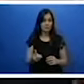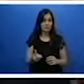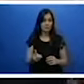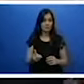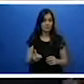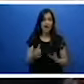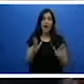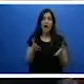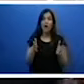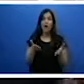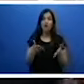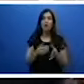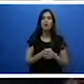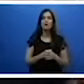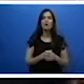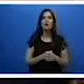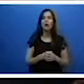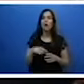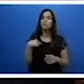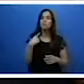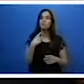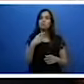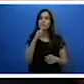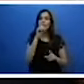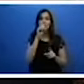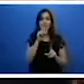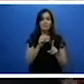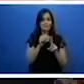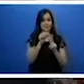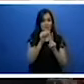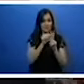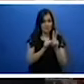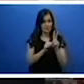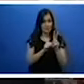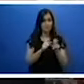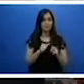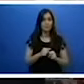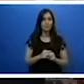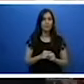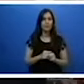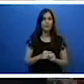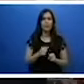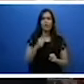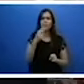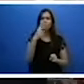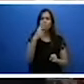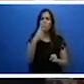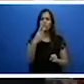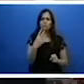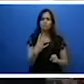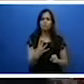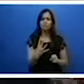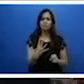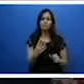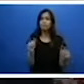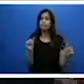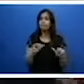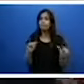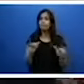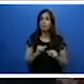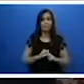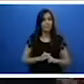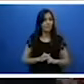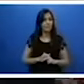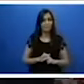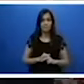eu vou subtrair a próxima ordem, a ordem das dezenas. Eu tenho 2 dezenas para tirar 4, não